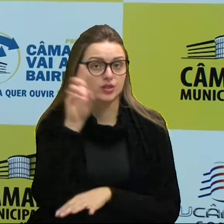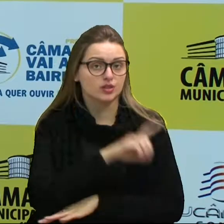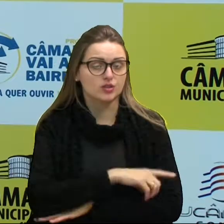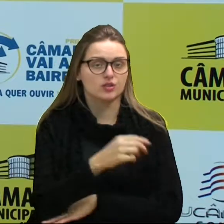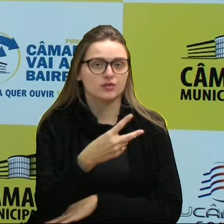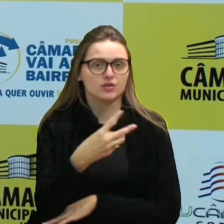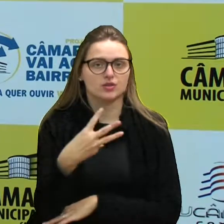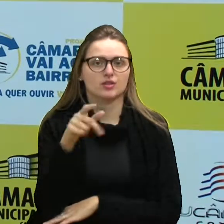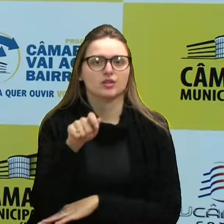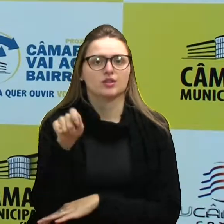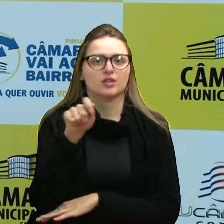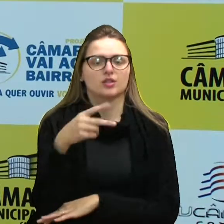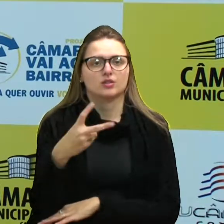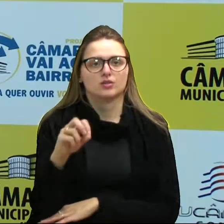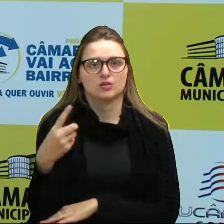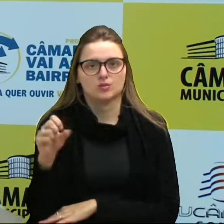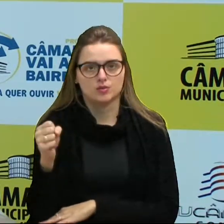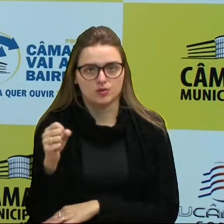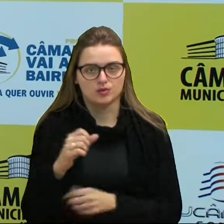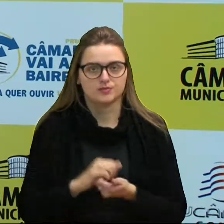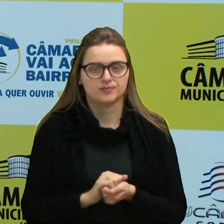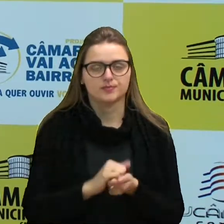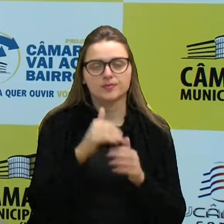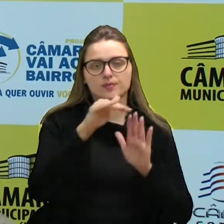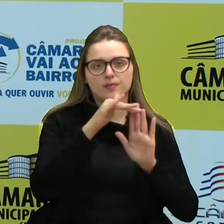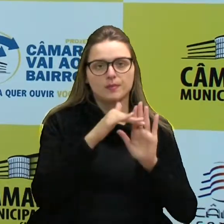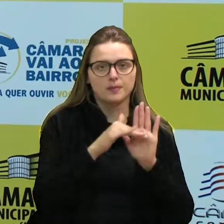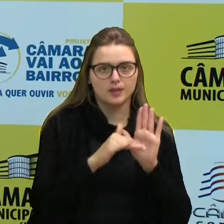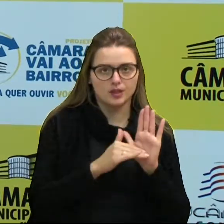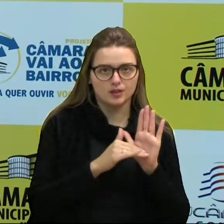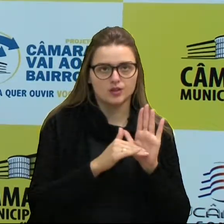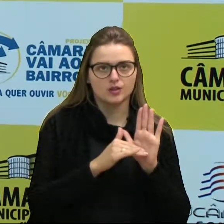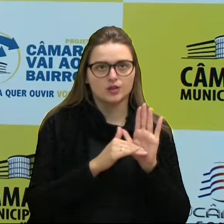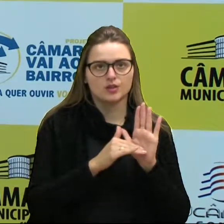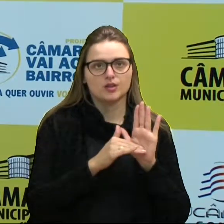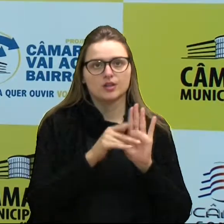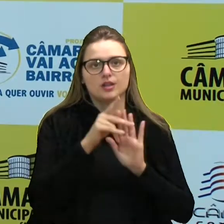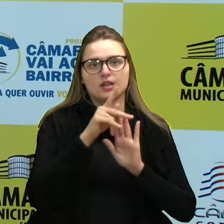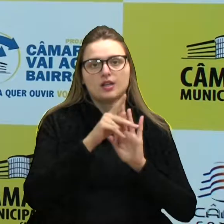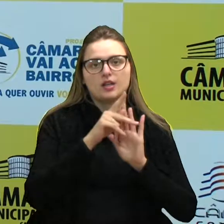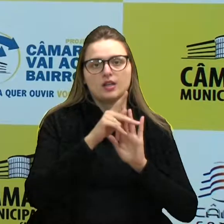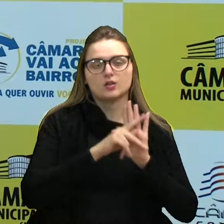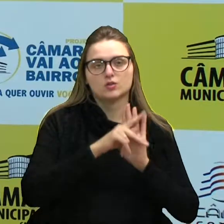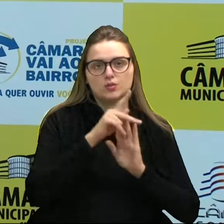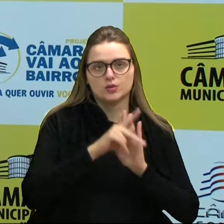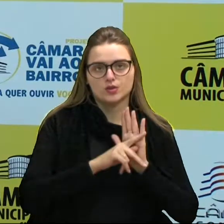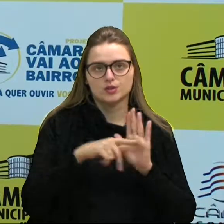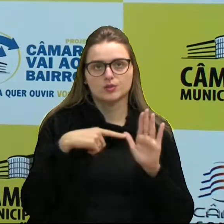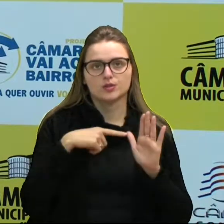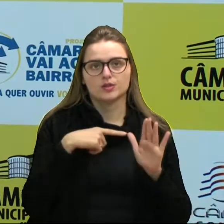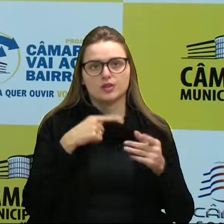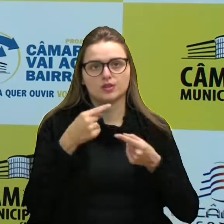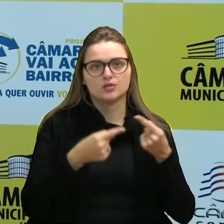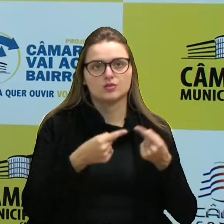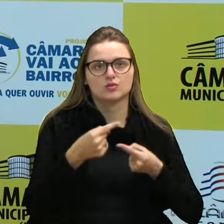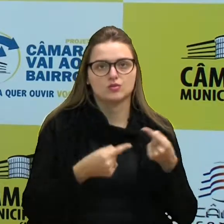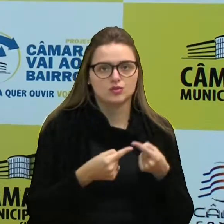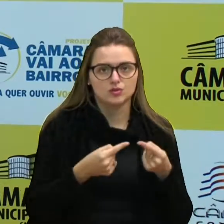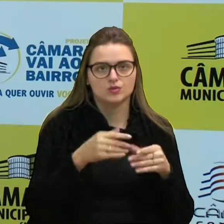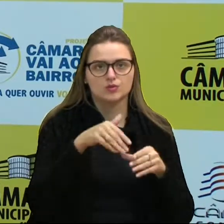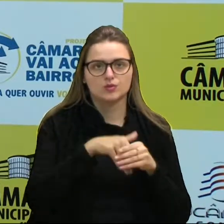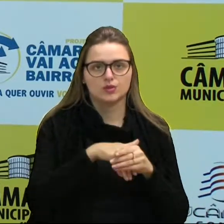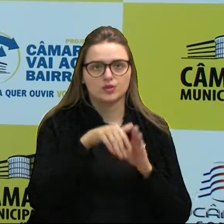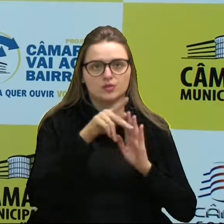23 de agosto de 2018. A ordem do dia é o espaço dentro da sessão ordinária, onde são debatidos e